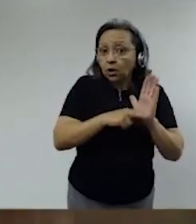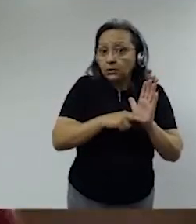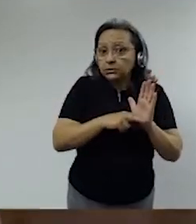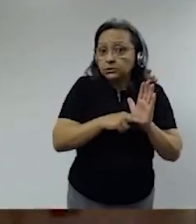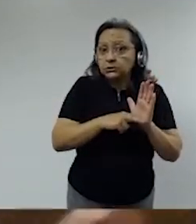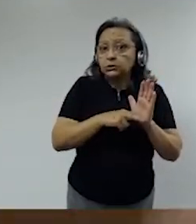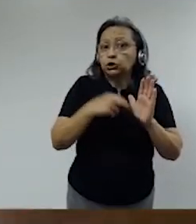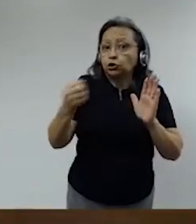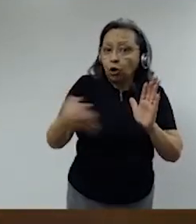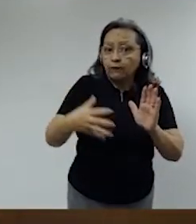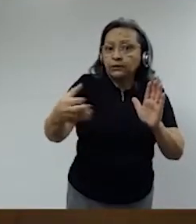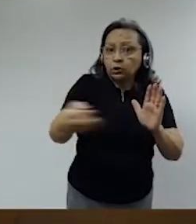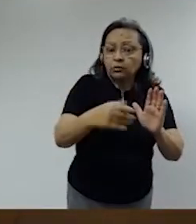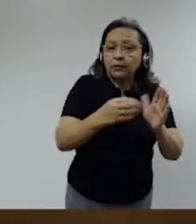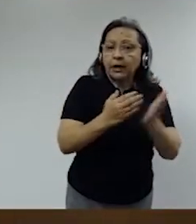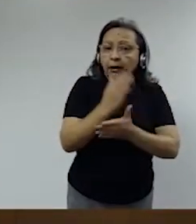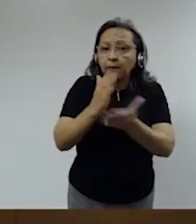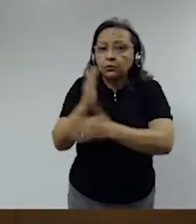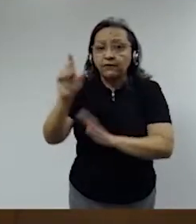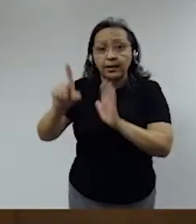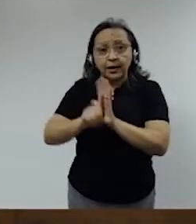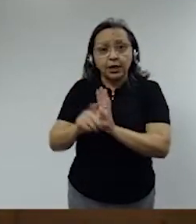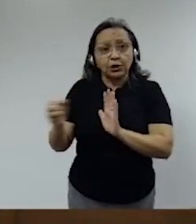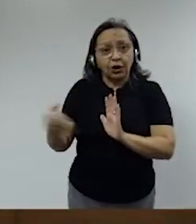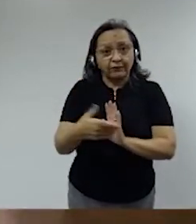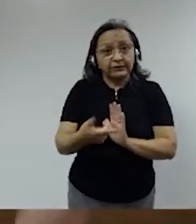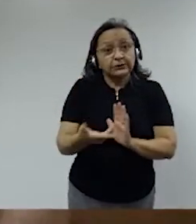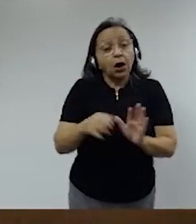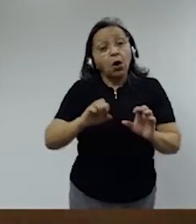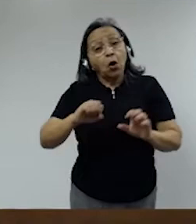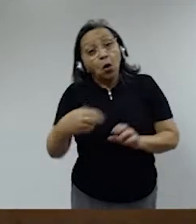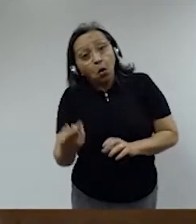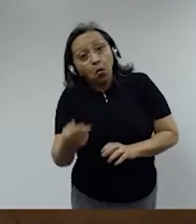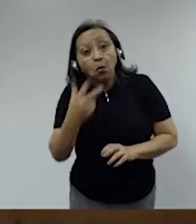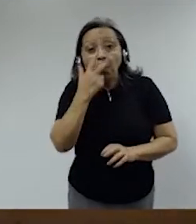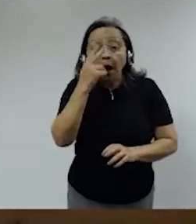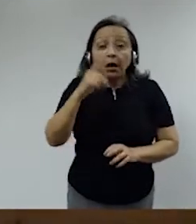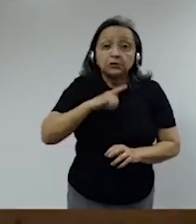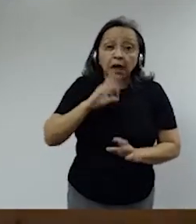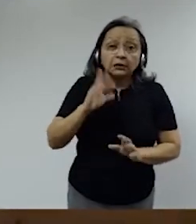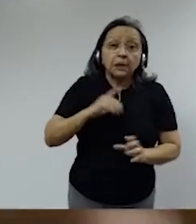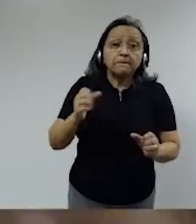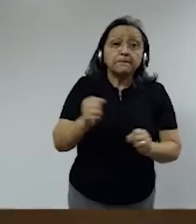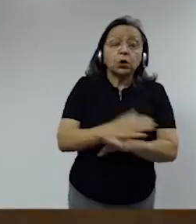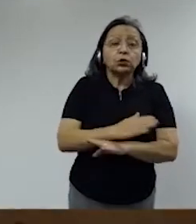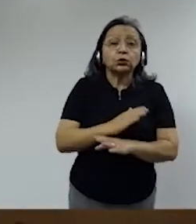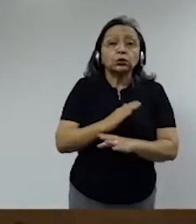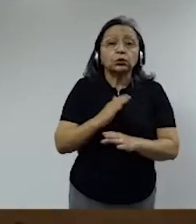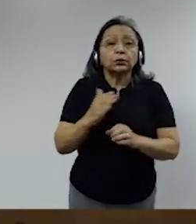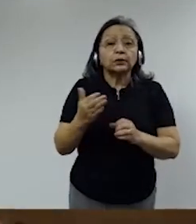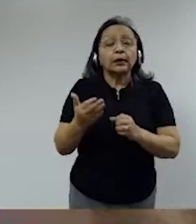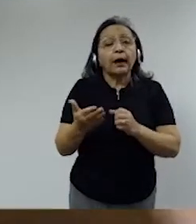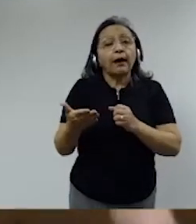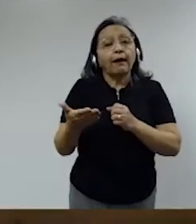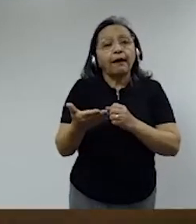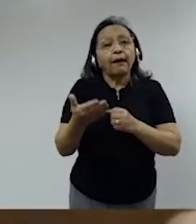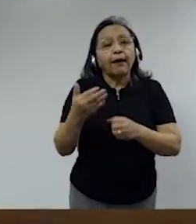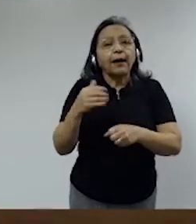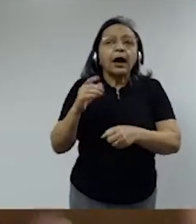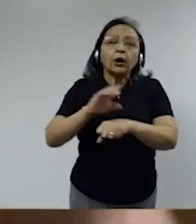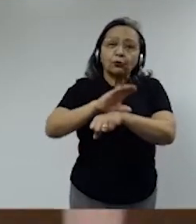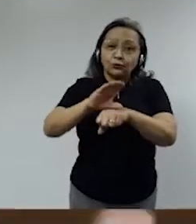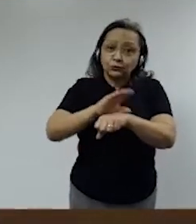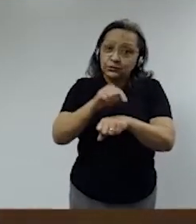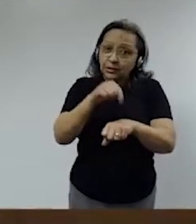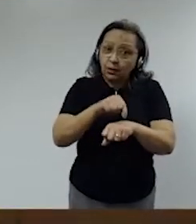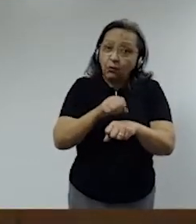novas leis, ou será que nós já não teríamos princípios e direitos já amparados, né, na própria Constituição, que a